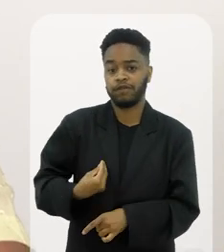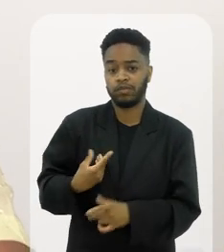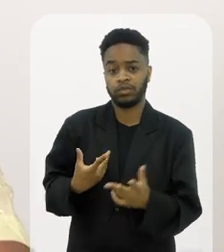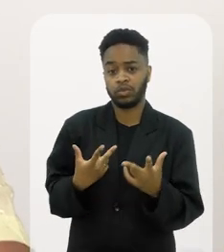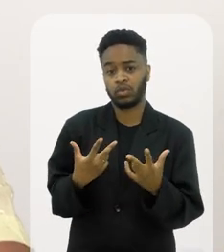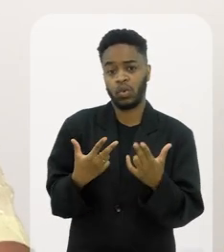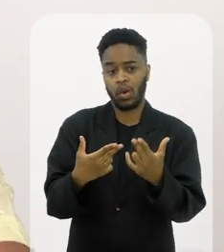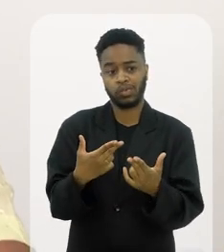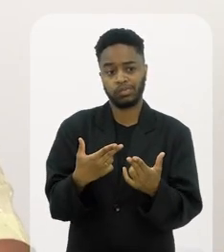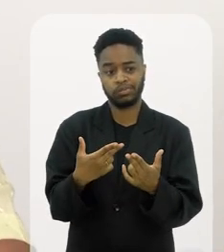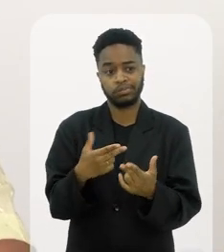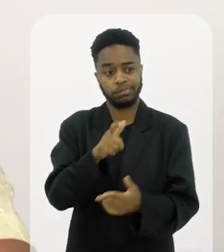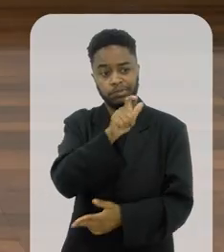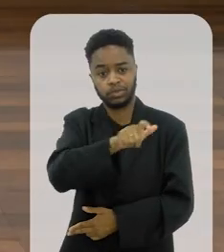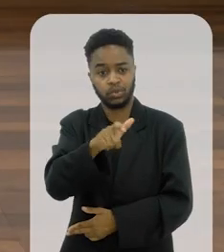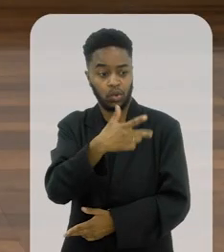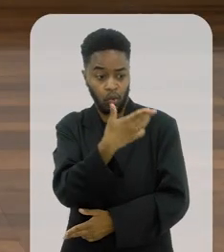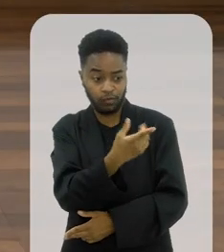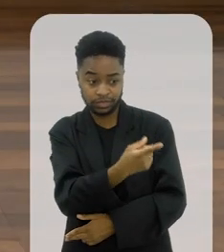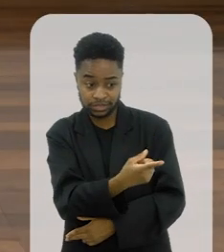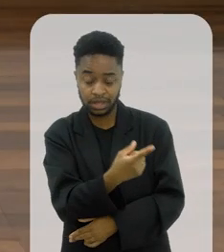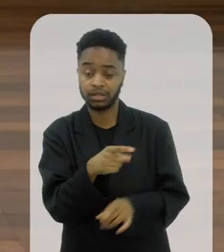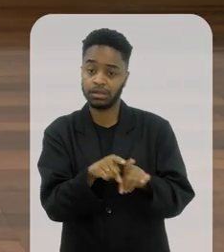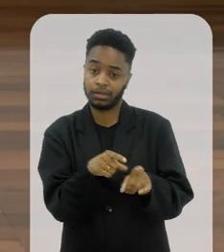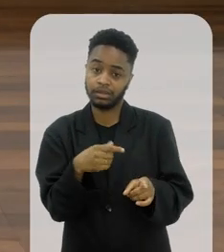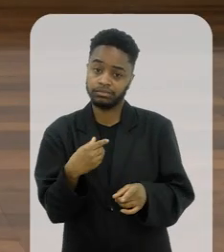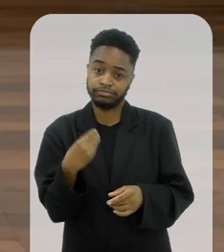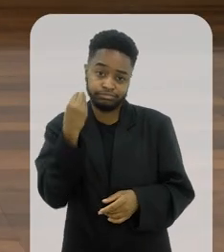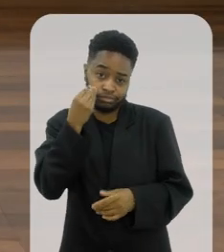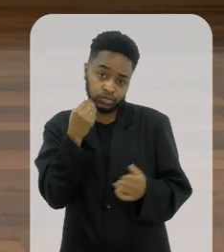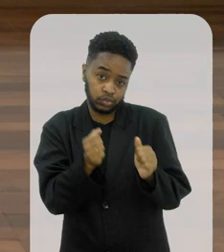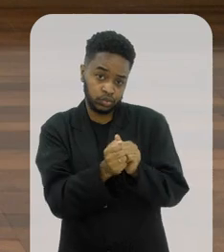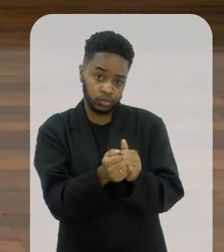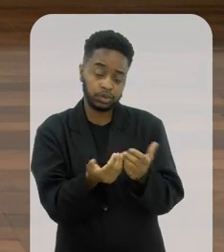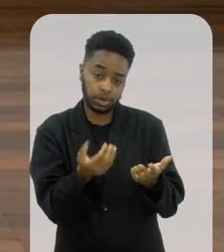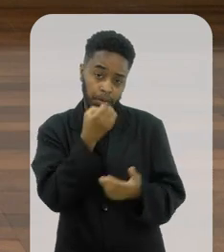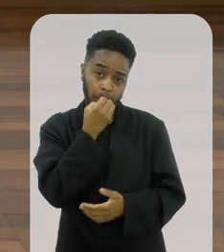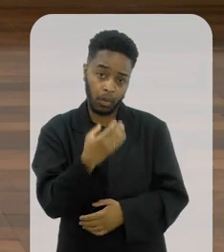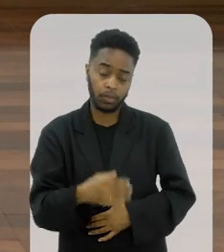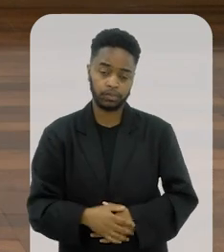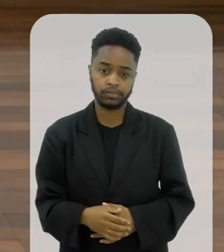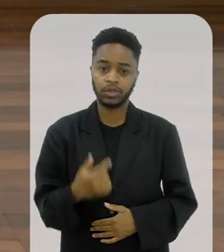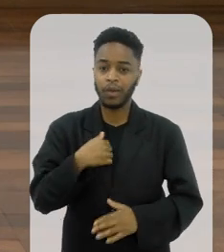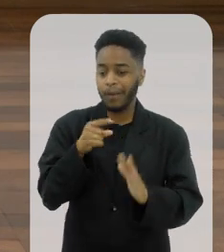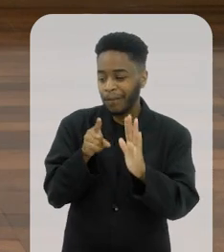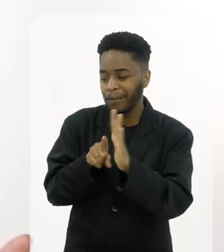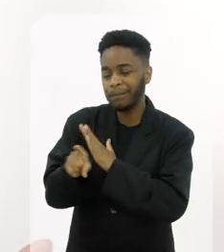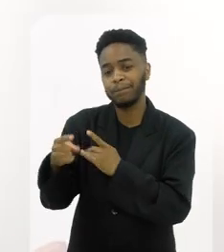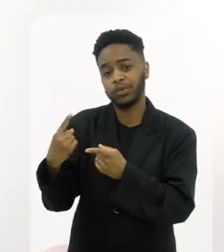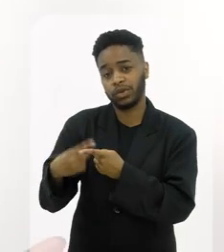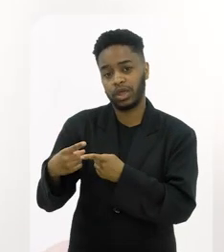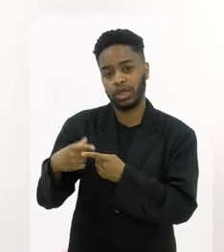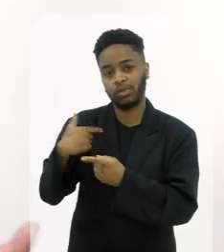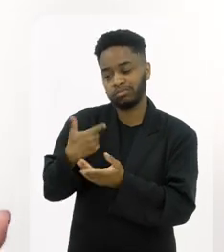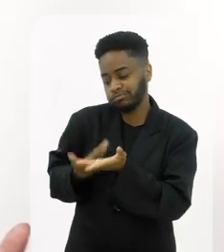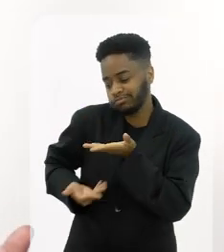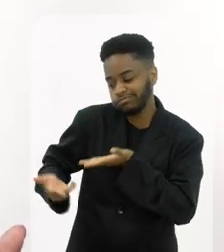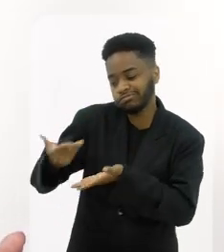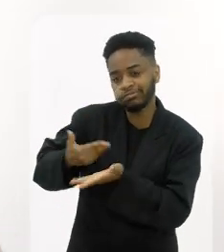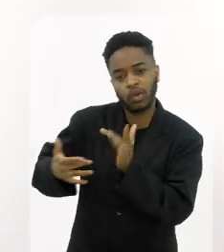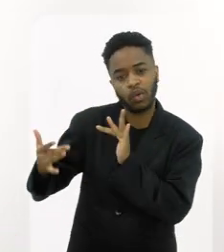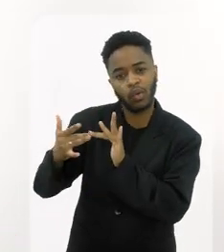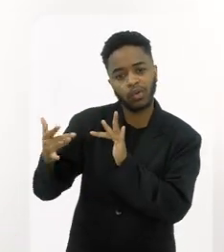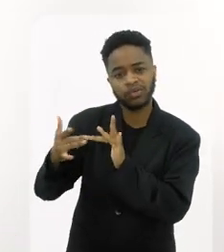em grupos de pessoas como você, que lidera na gente, então é muito bom mesmo. Mas eu pergunto isso porque, justamente